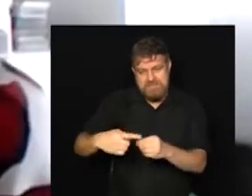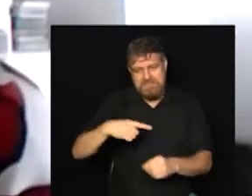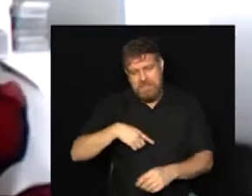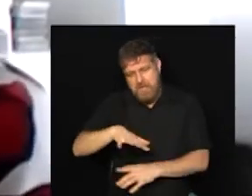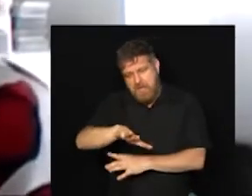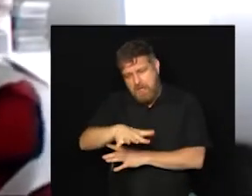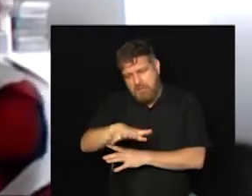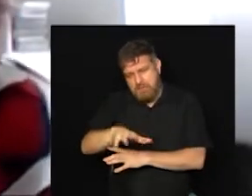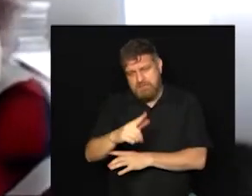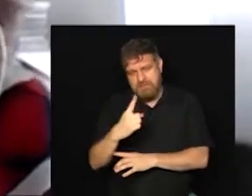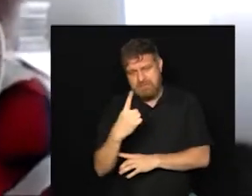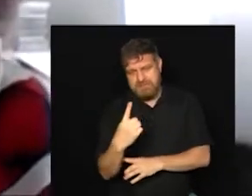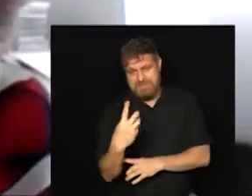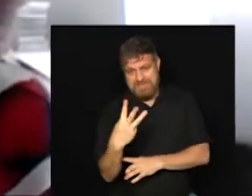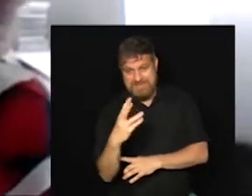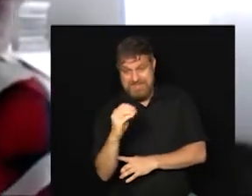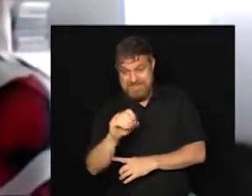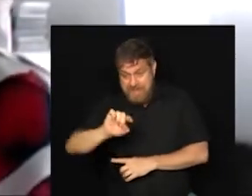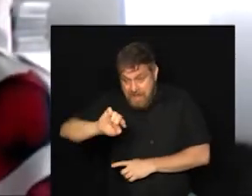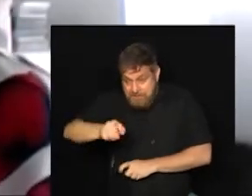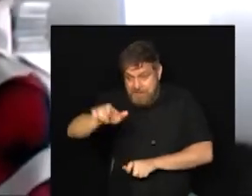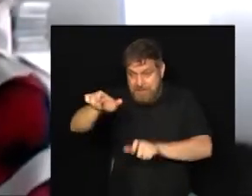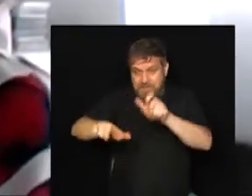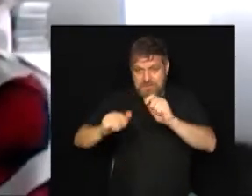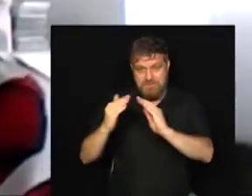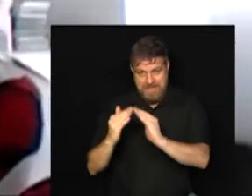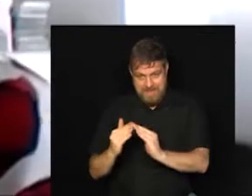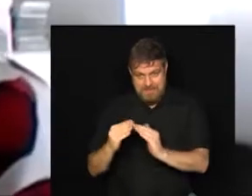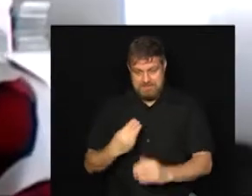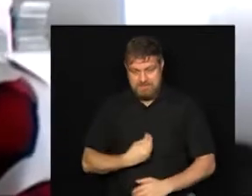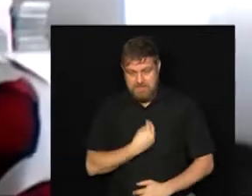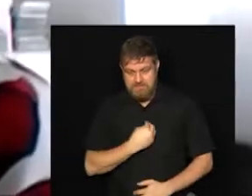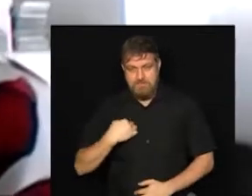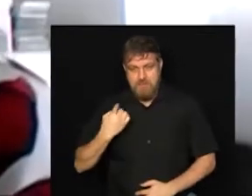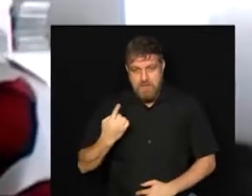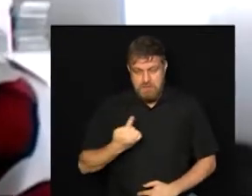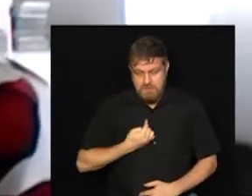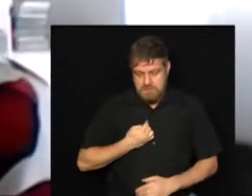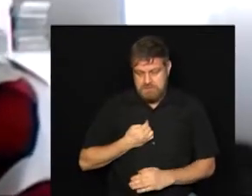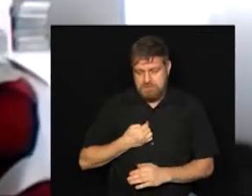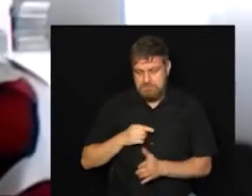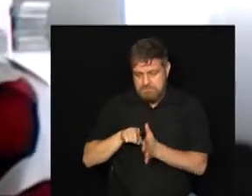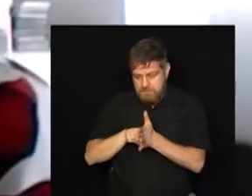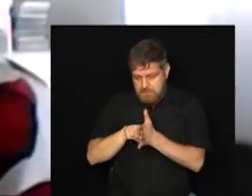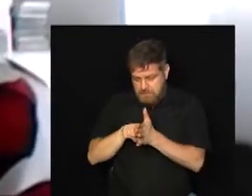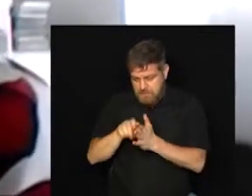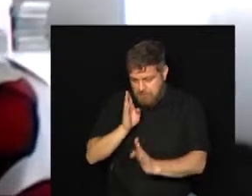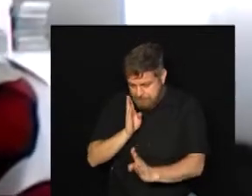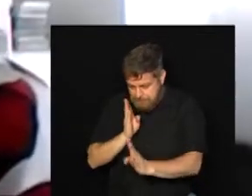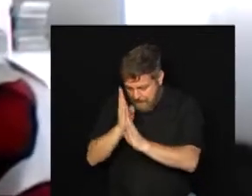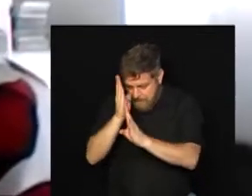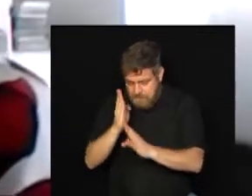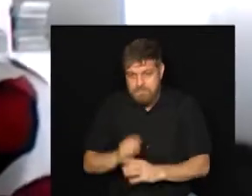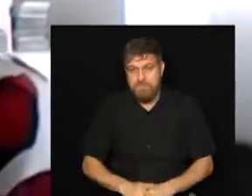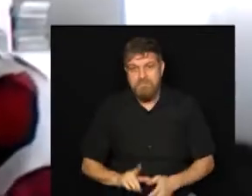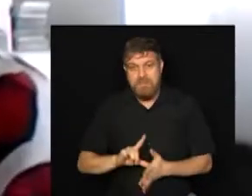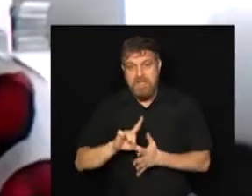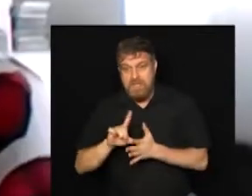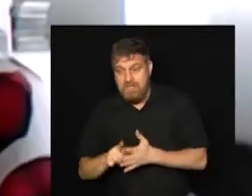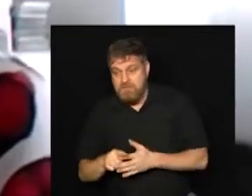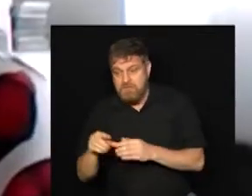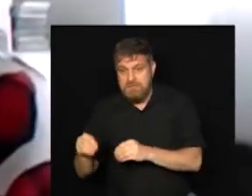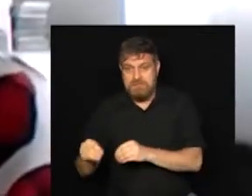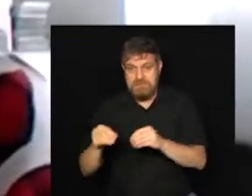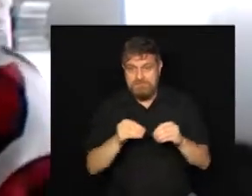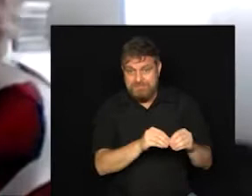uma estimativa de 130 mil habitantes, nós chegaríamos até o diagnóstico. Então, por isso, a gente teria que fazer a lição de